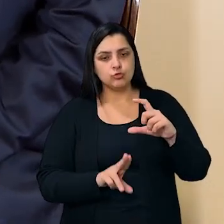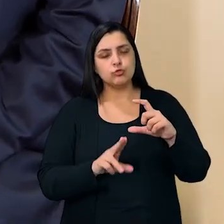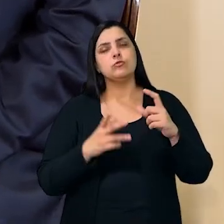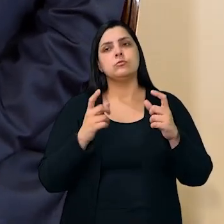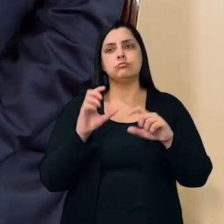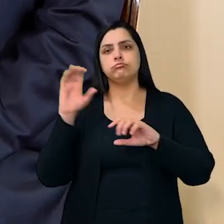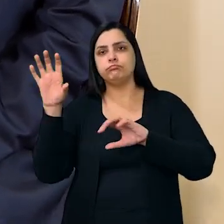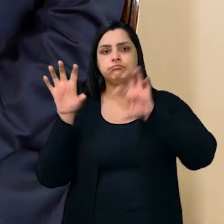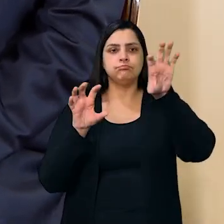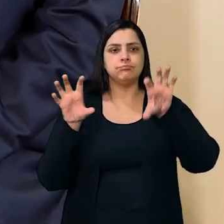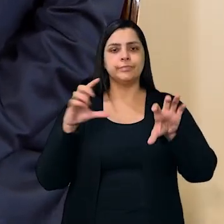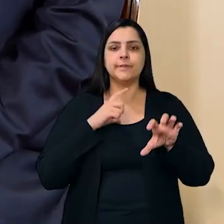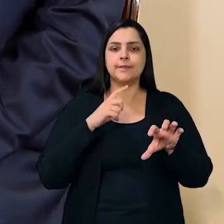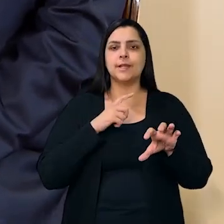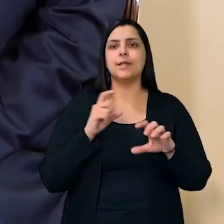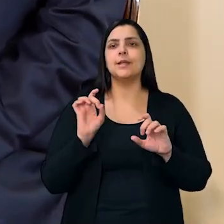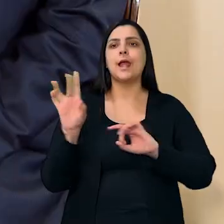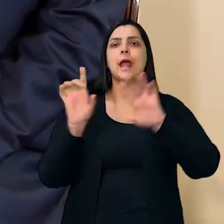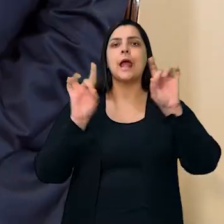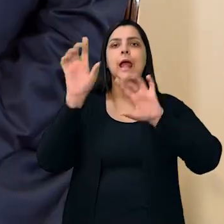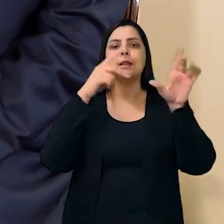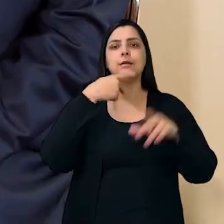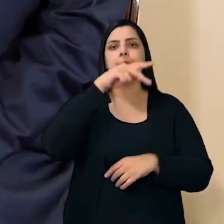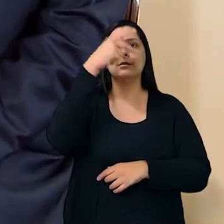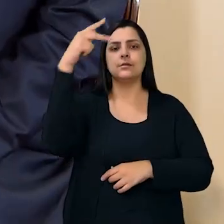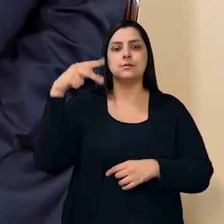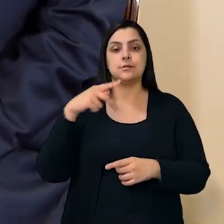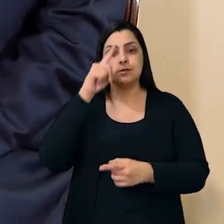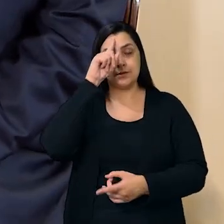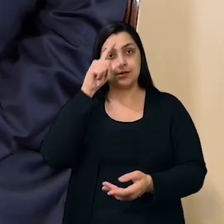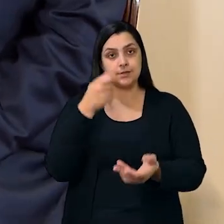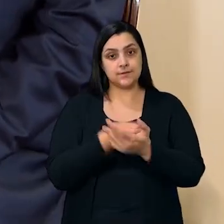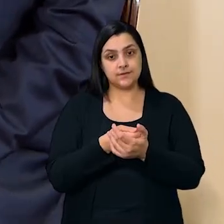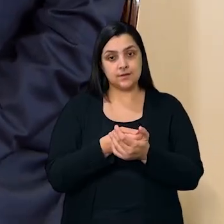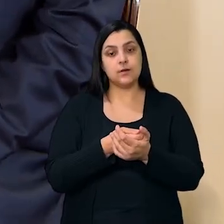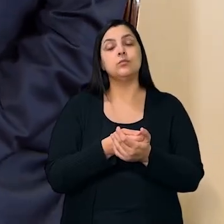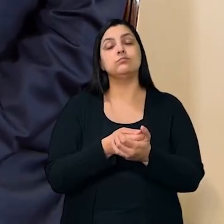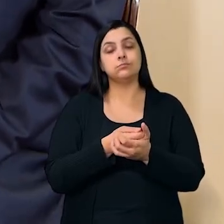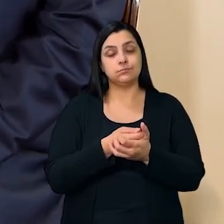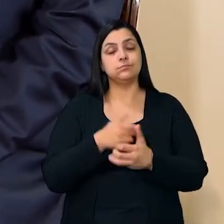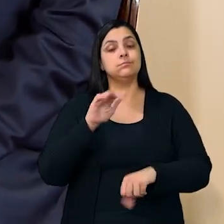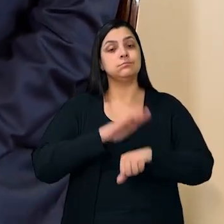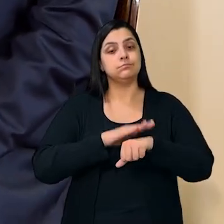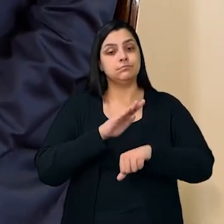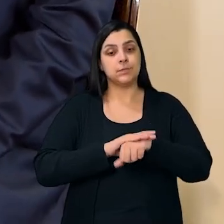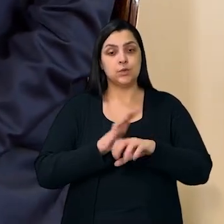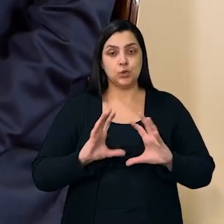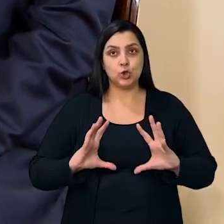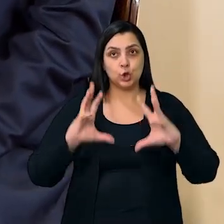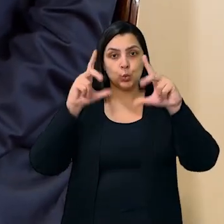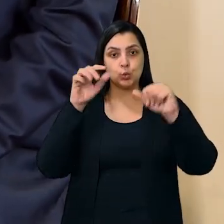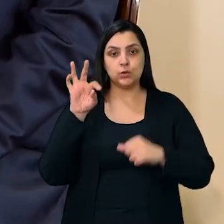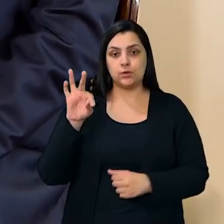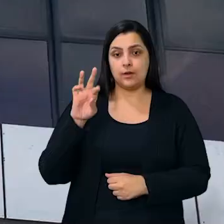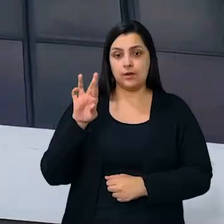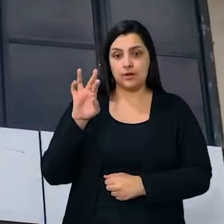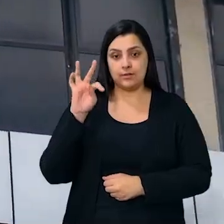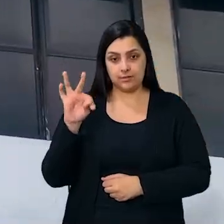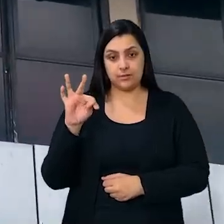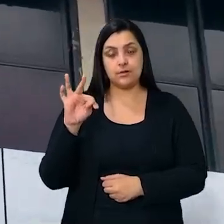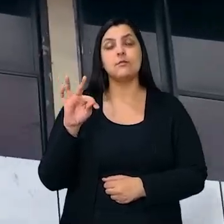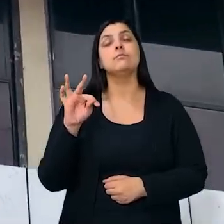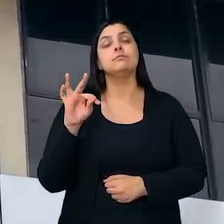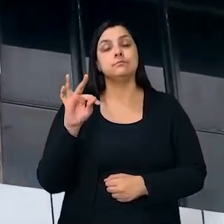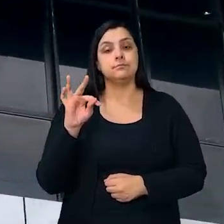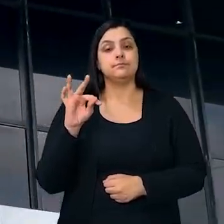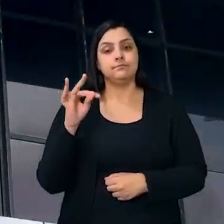país até o sul do país. E isso significa dizer que as decisões manifestadas por todos os tribunais do